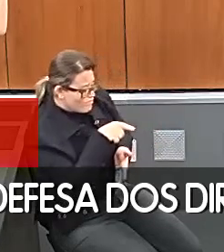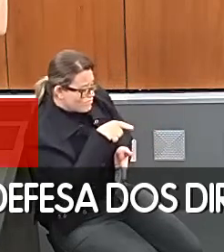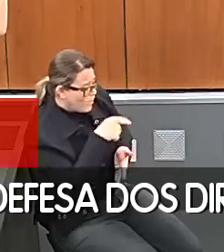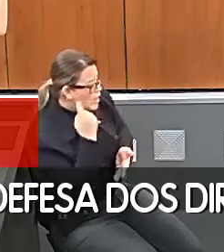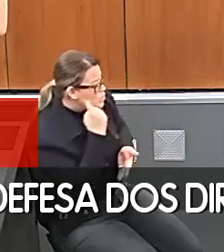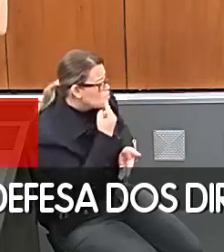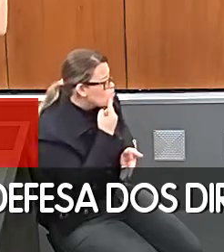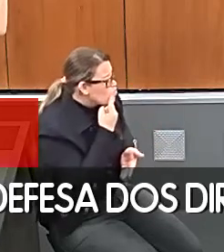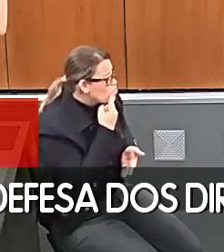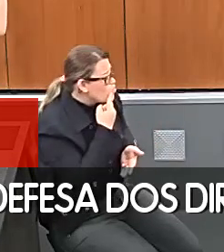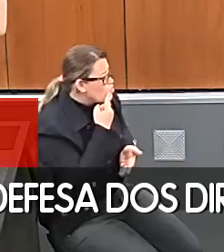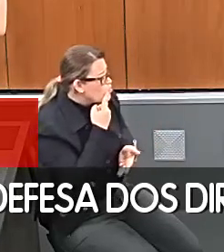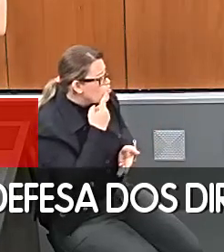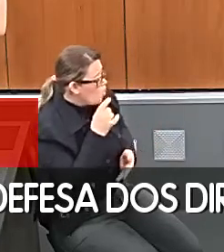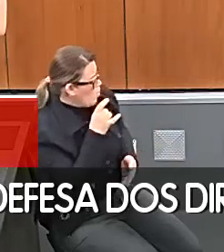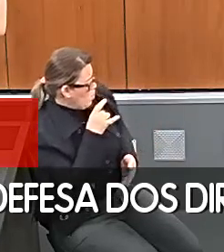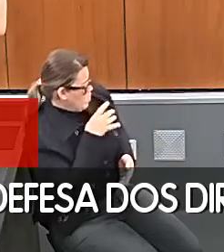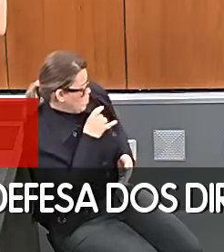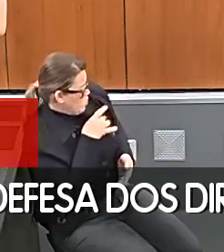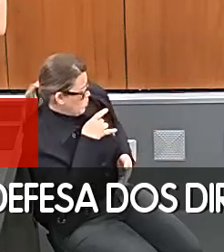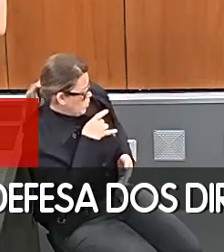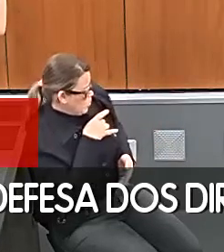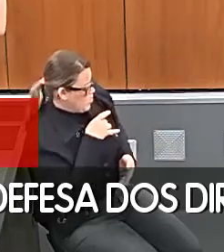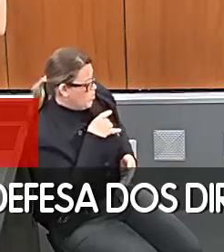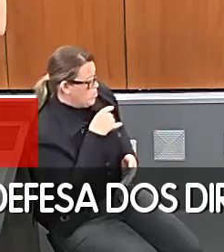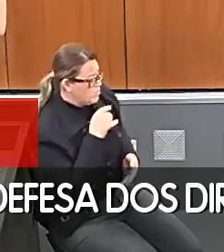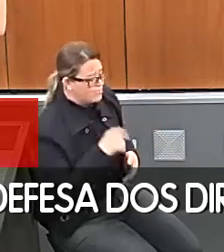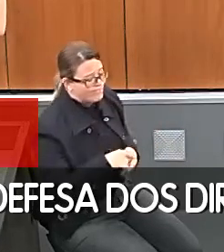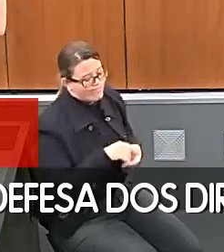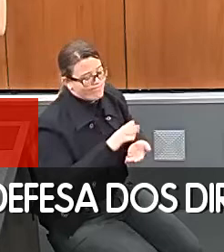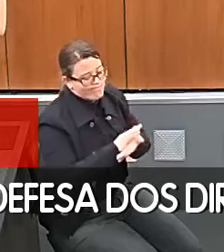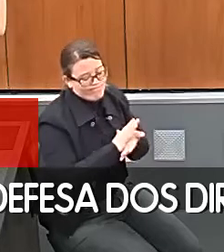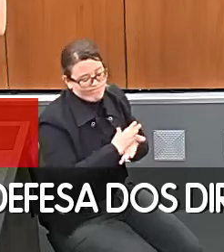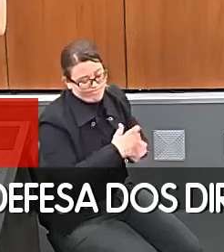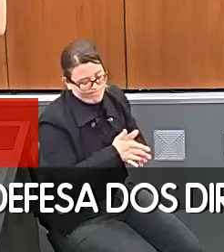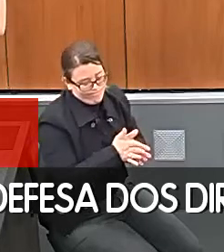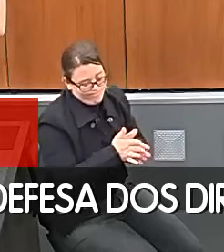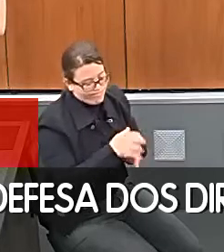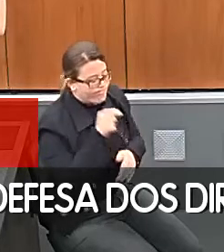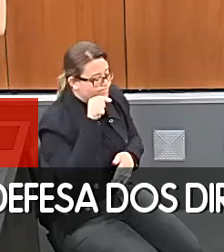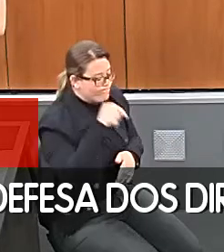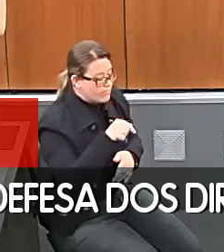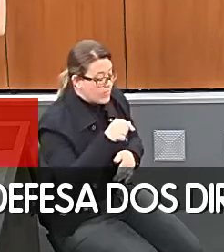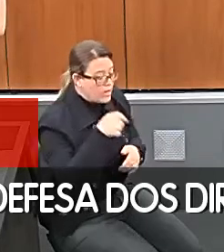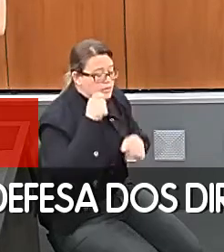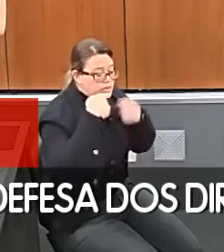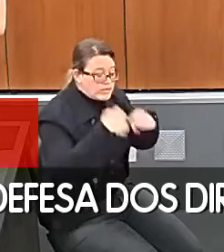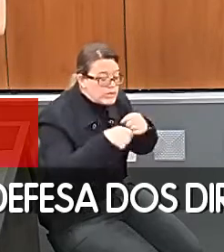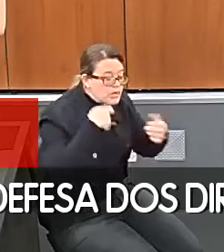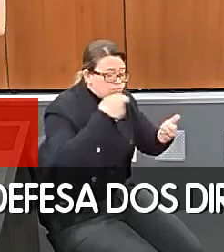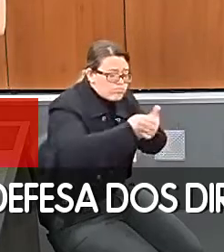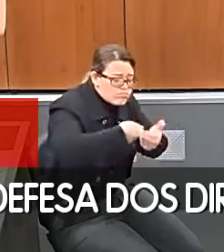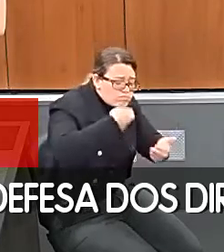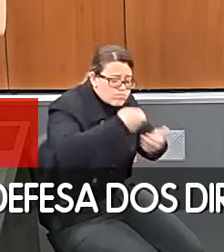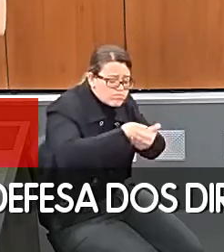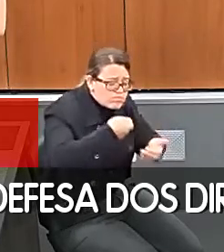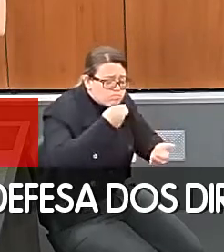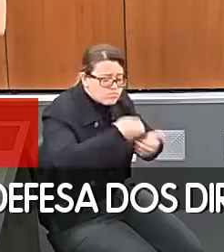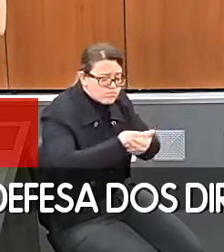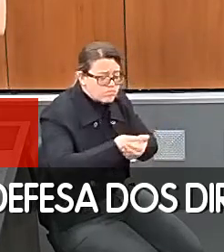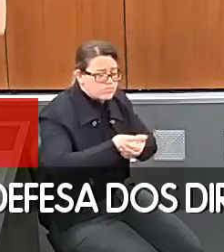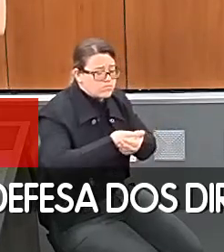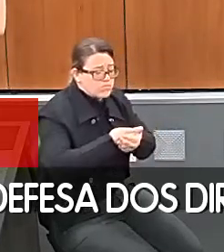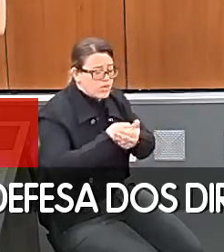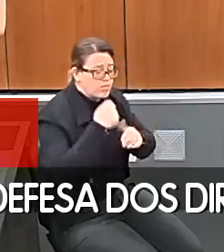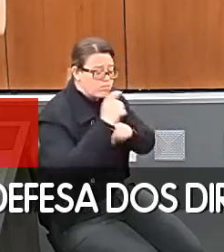outras também demandas que foram reivindicadas, que eles vão falar aqui. E aí eu queria que os profissionais da casa